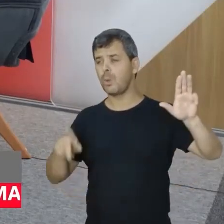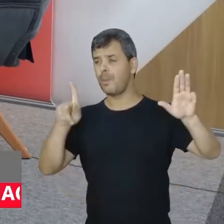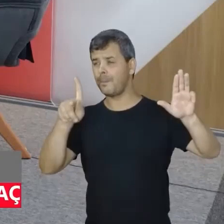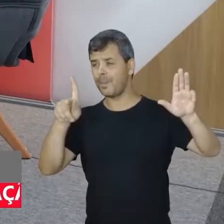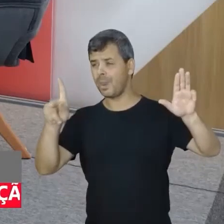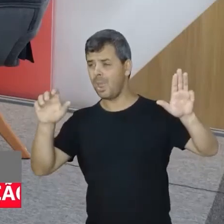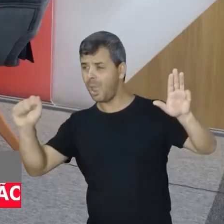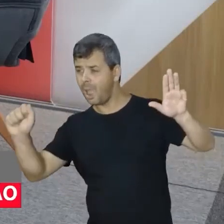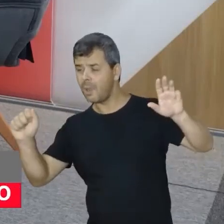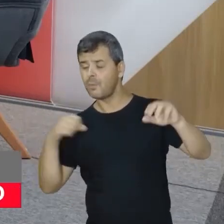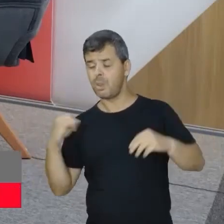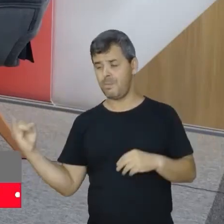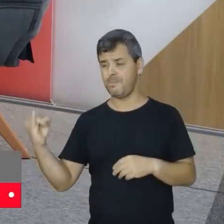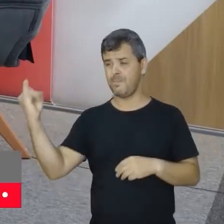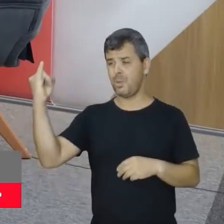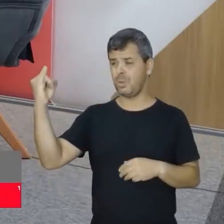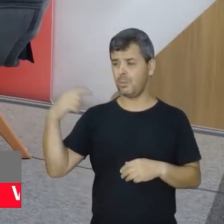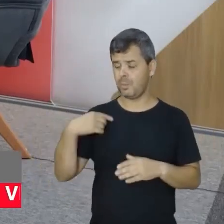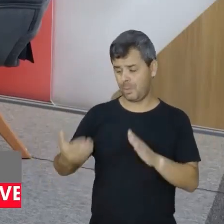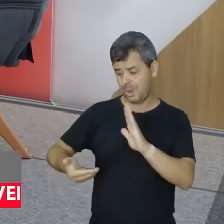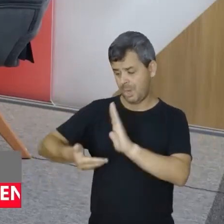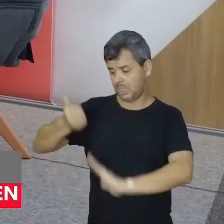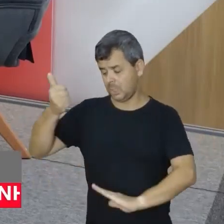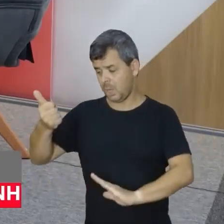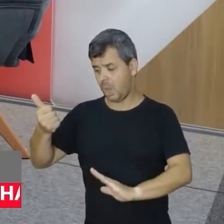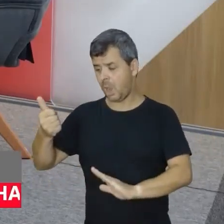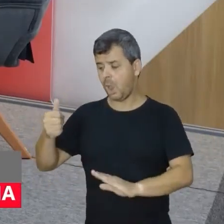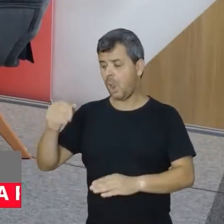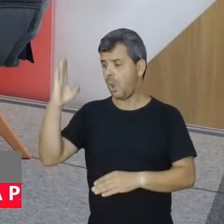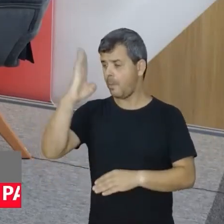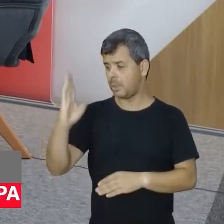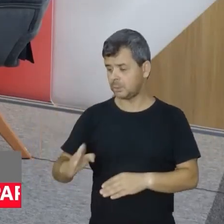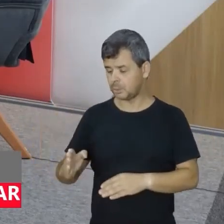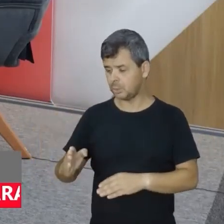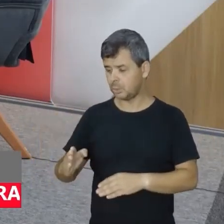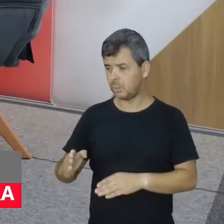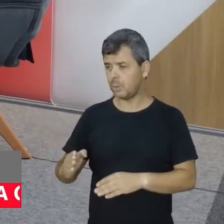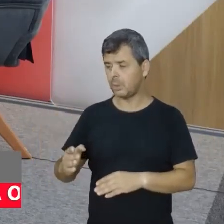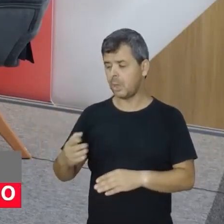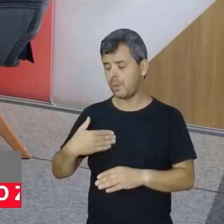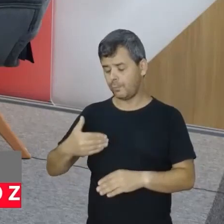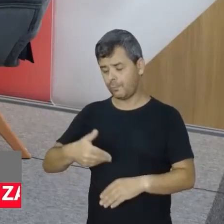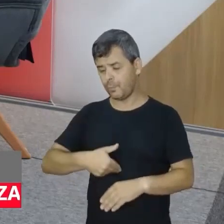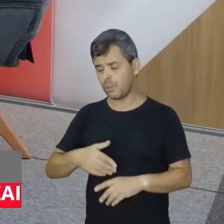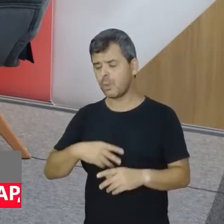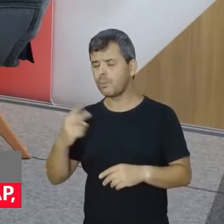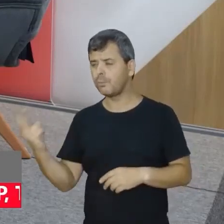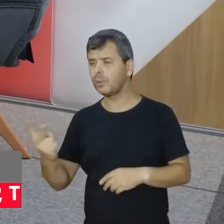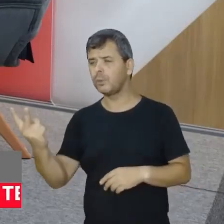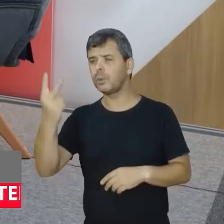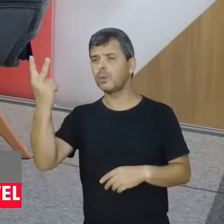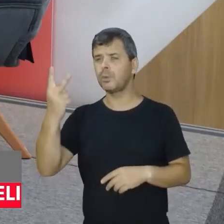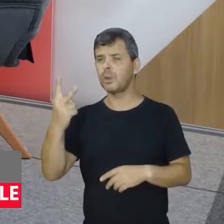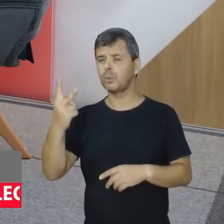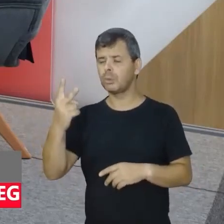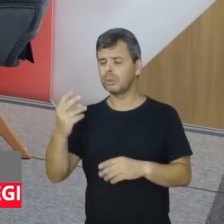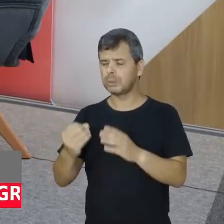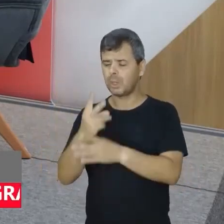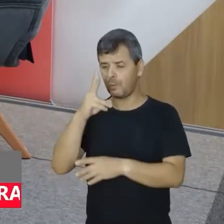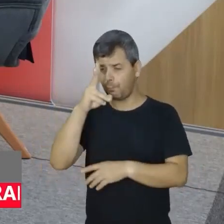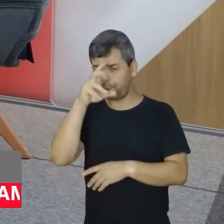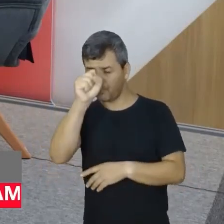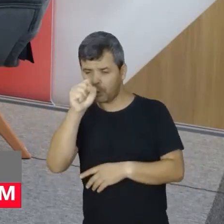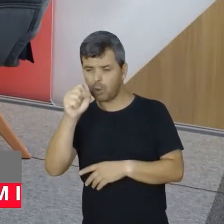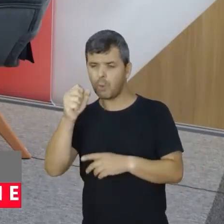foi tão importante, né, para retirar o Brasil do mapa da fome em 2014, pode ser valorizado e fortalecido